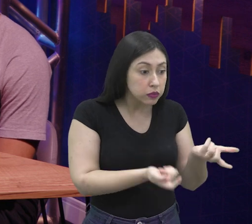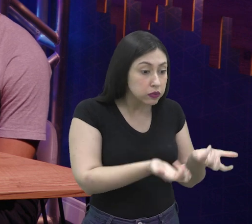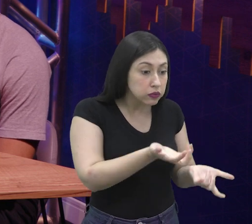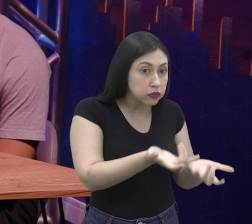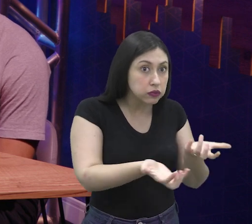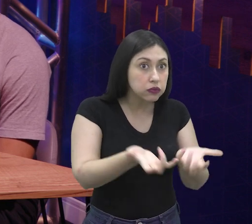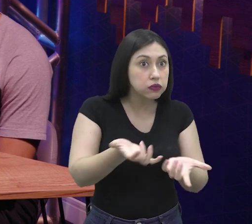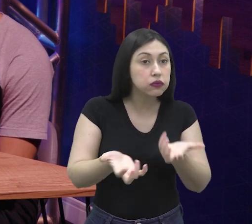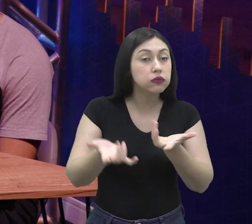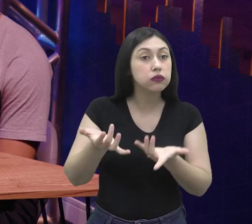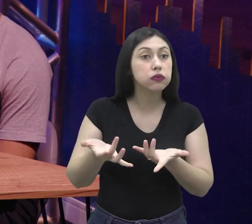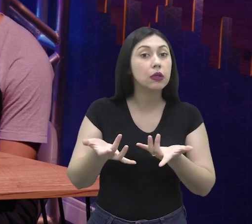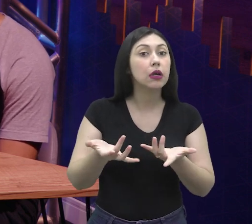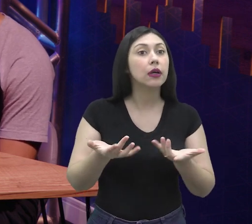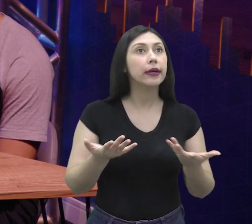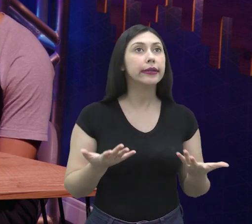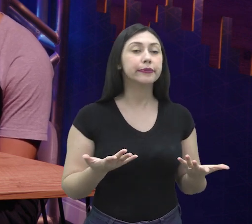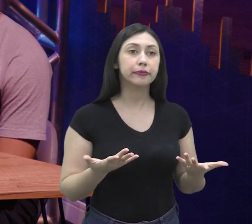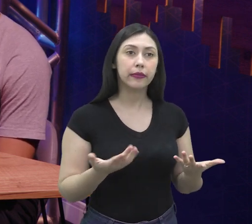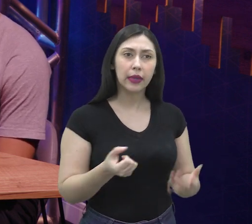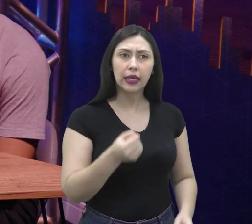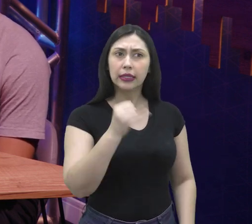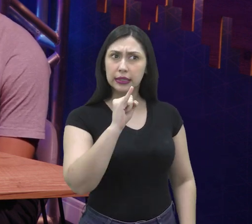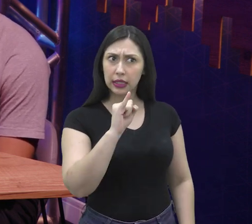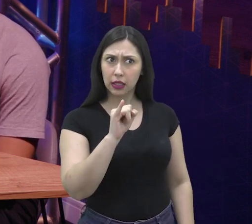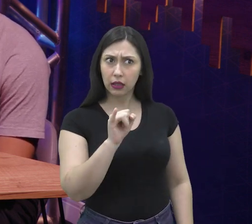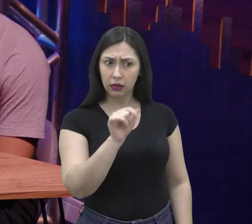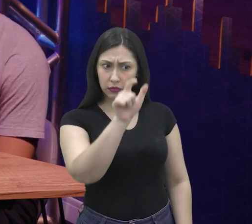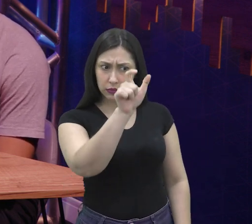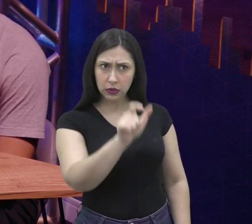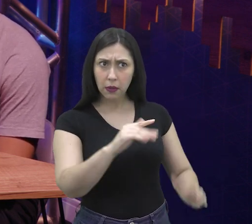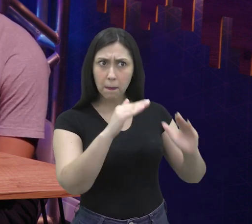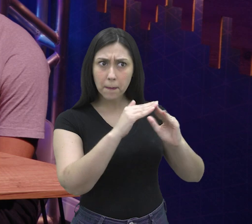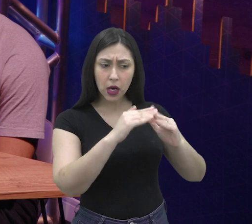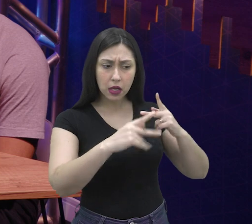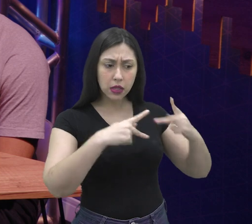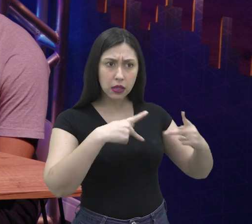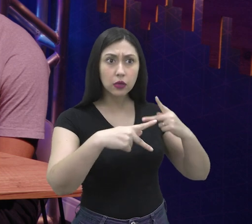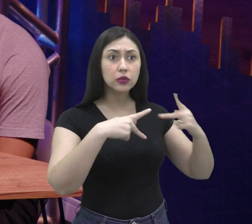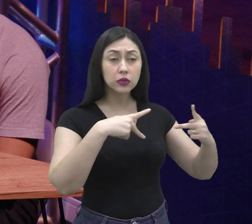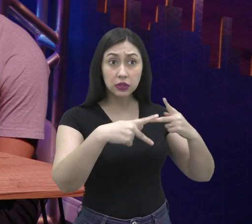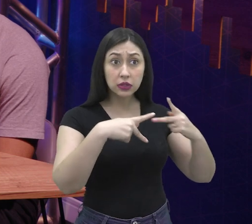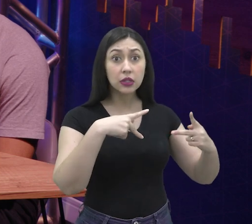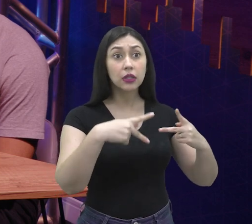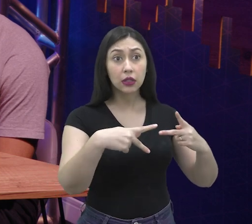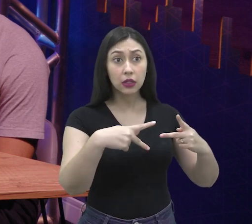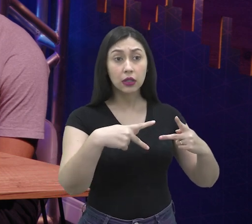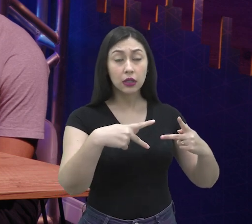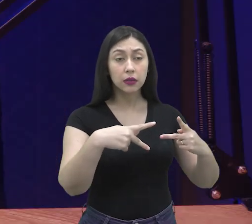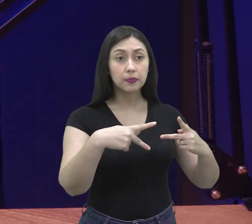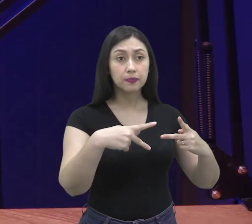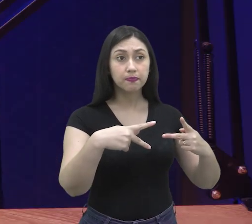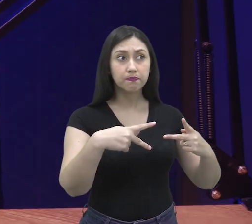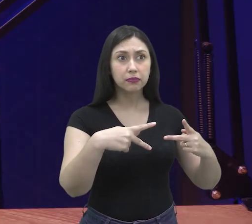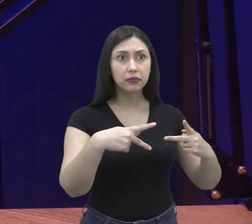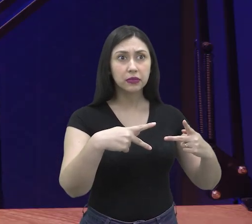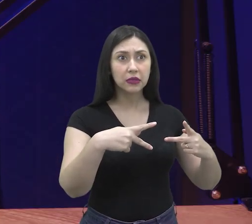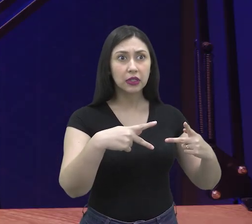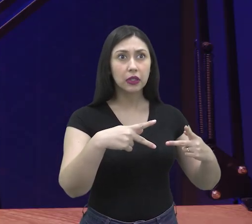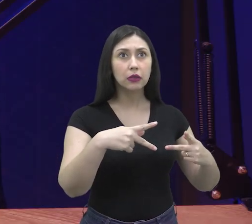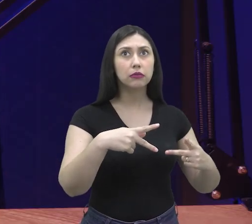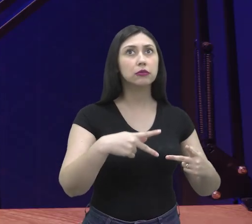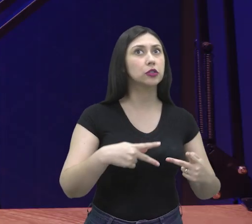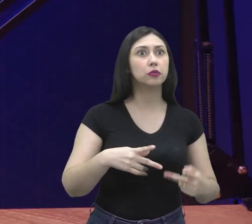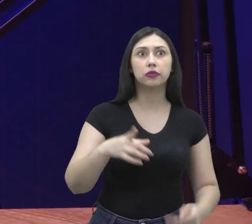alguns incêndios, né, relatados. Inclusive, se você mora, né, aqui em São José dos Campos, nós estamos em São José, né, e